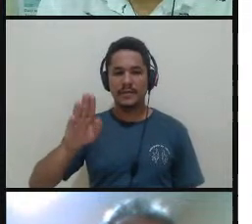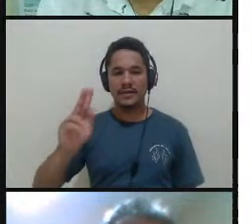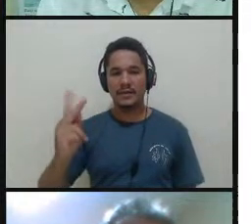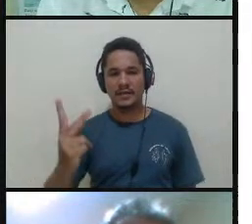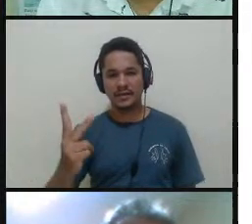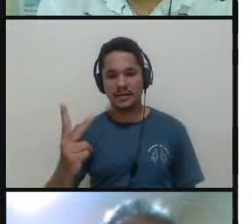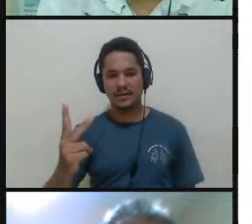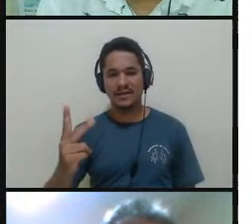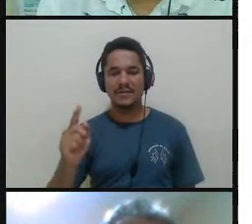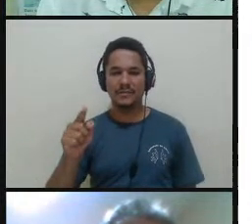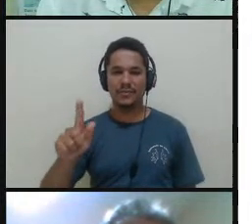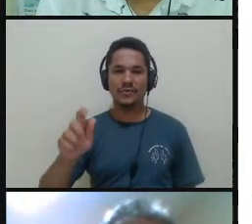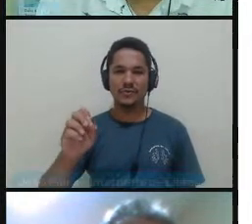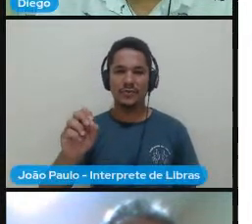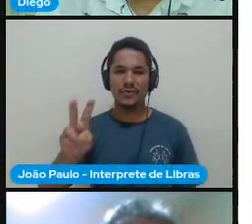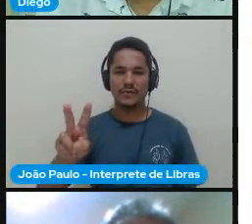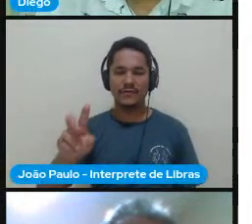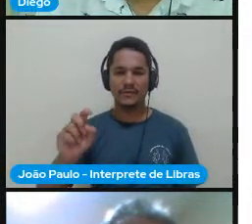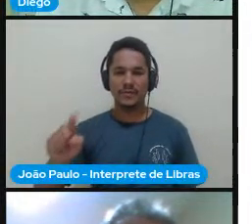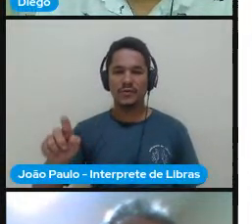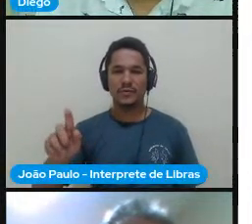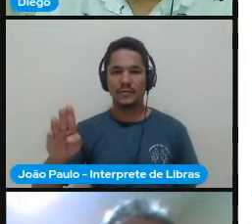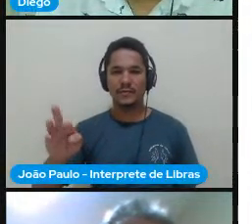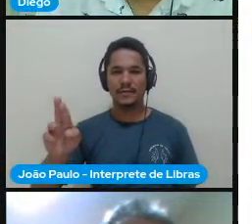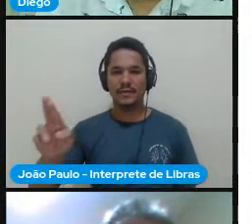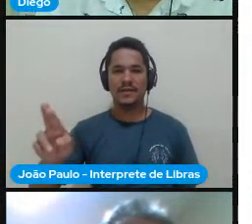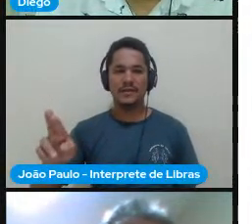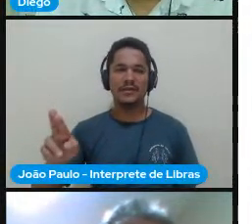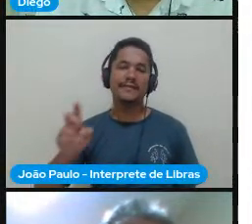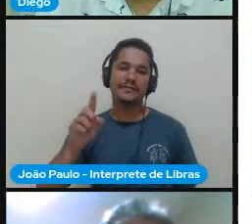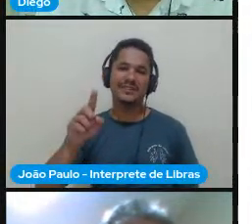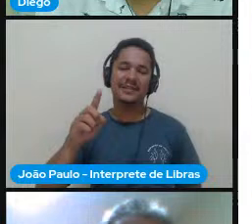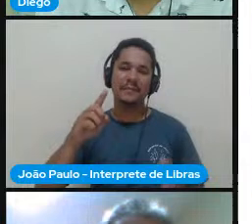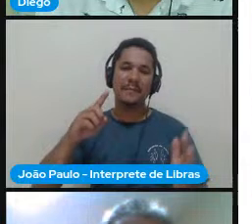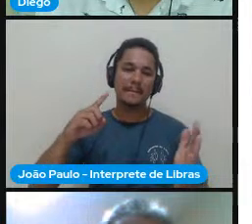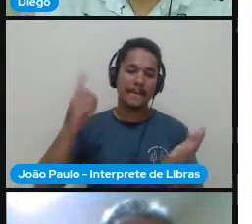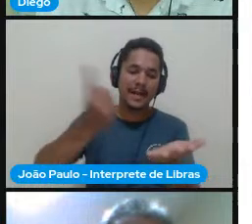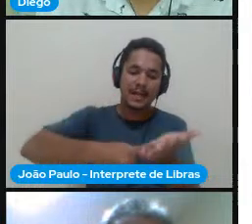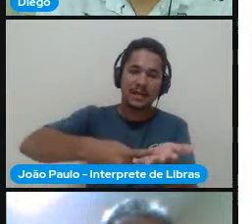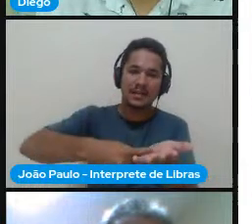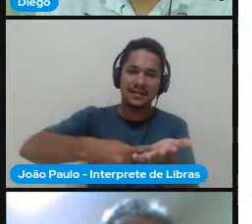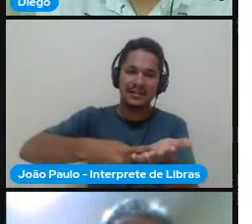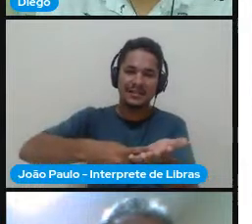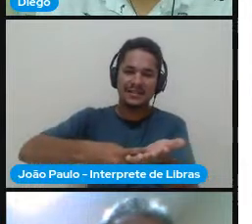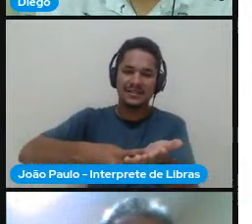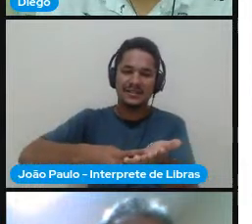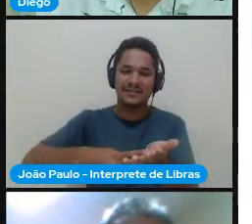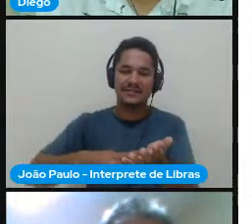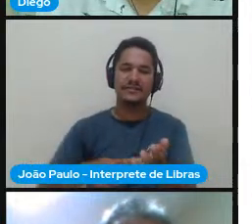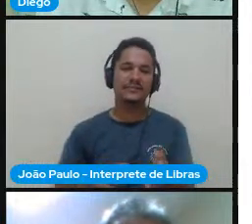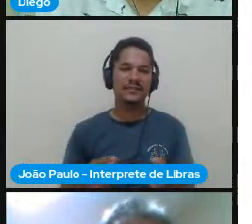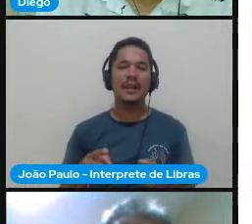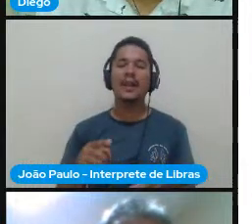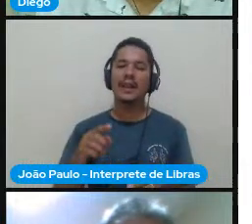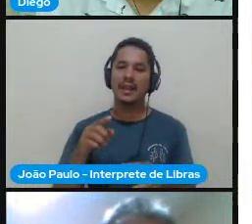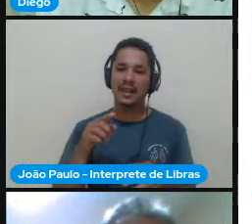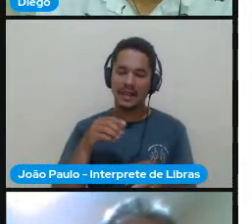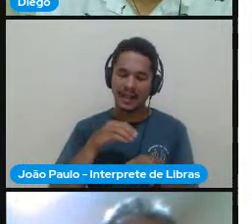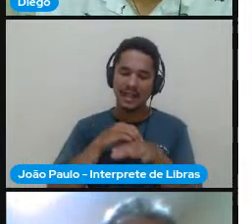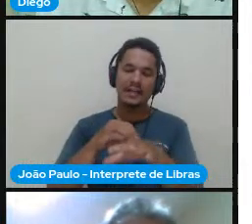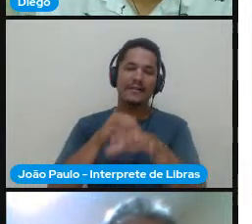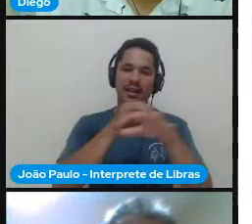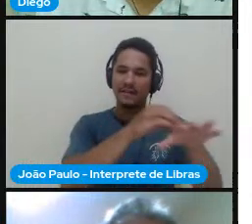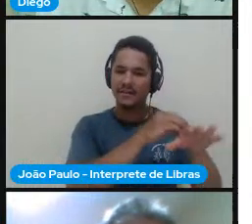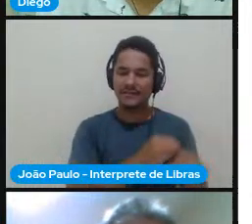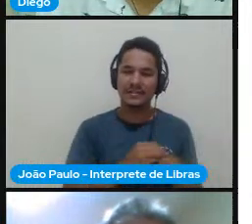cine@pbh.gov.br. Que aí você faz o agendamento e a gente leva esse Cine Itinerante a qualquer época,